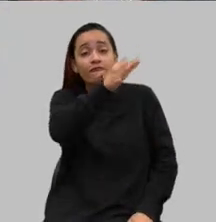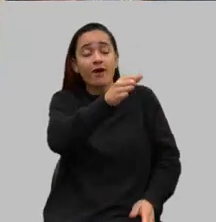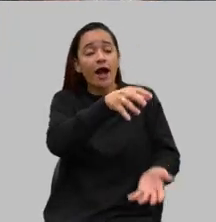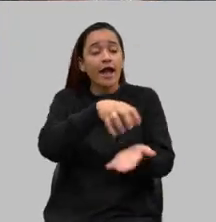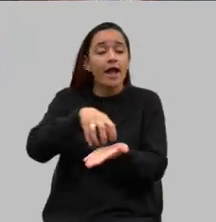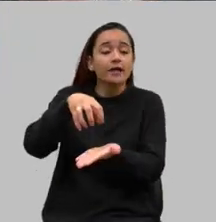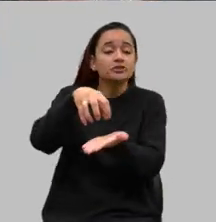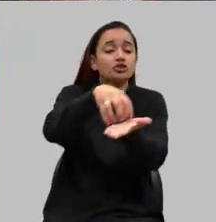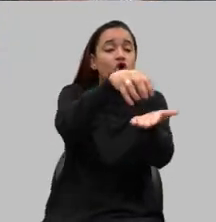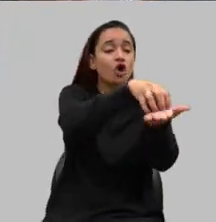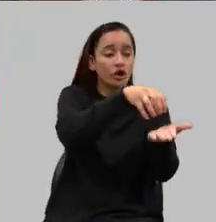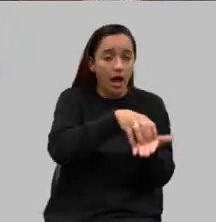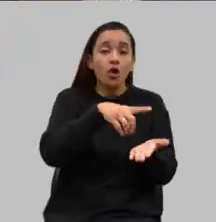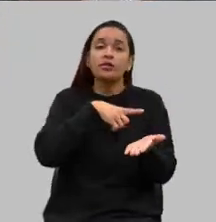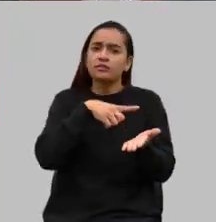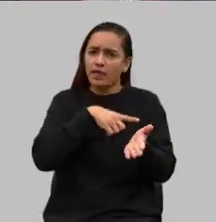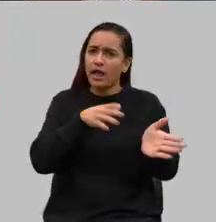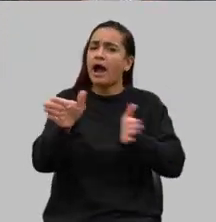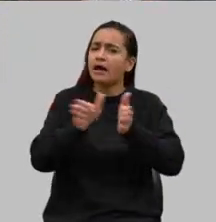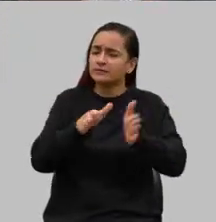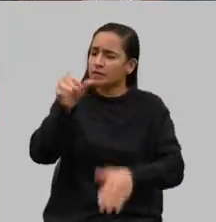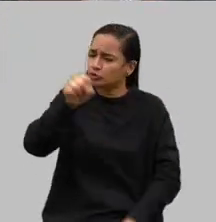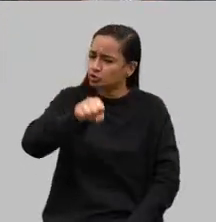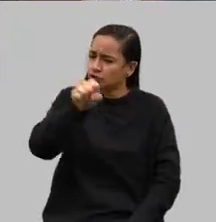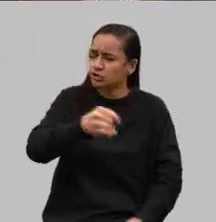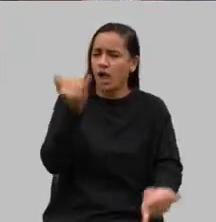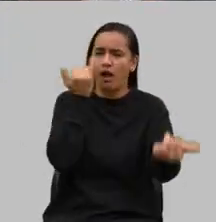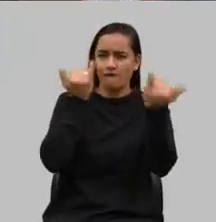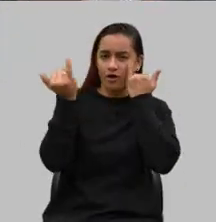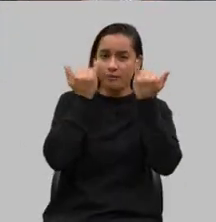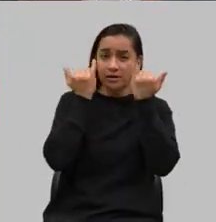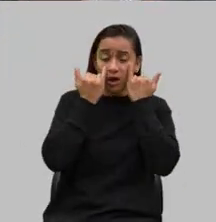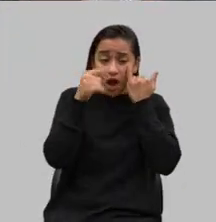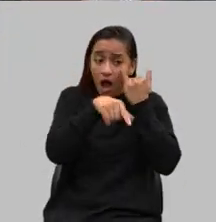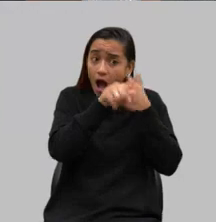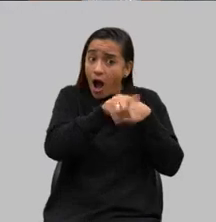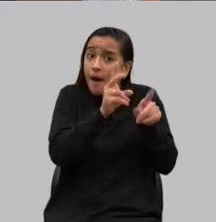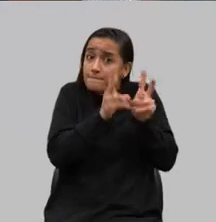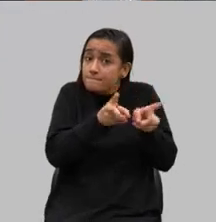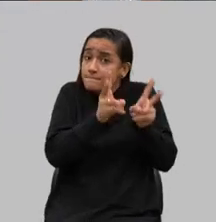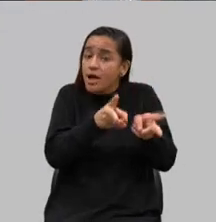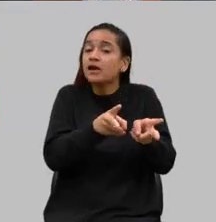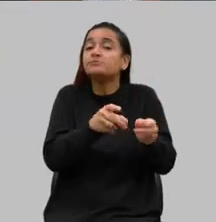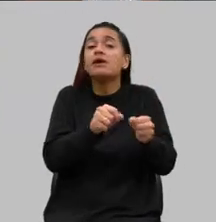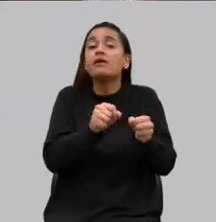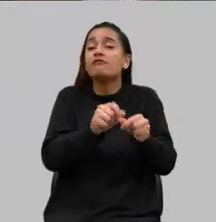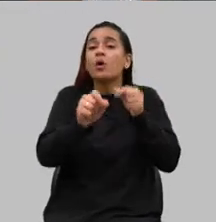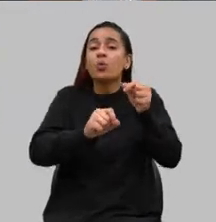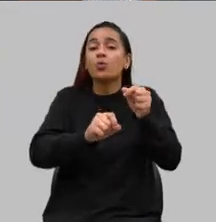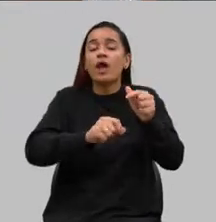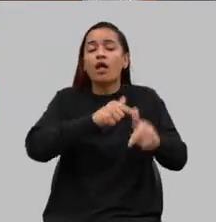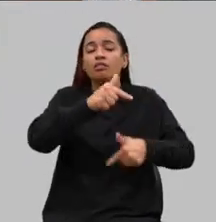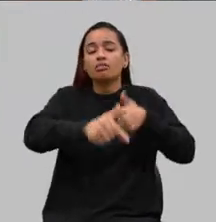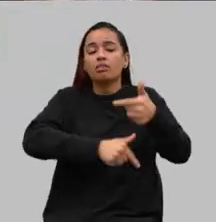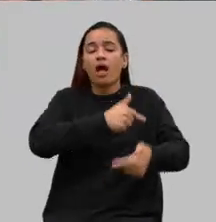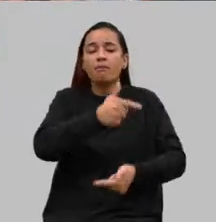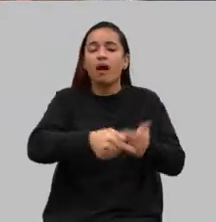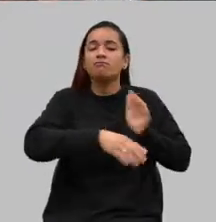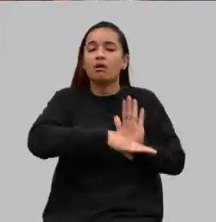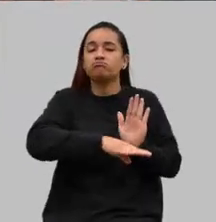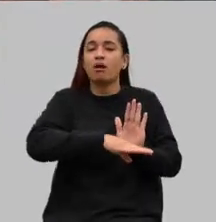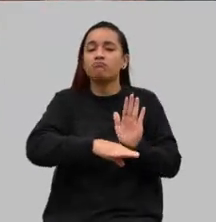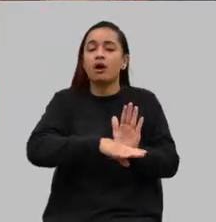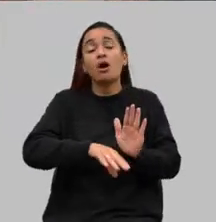acesso sim às informações são elas que prestam serviço ou prestarão ou estão com